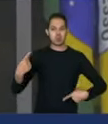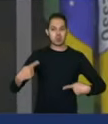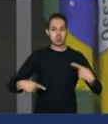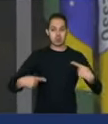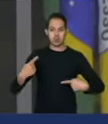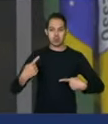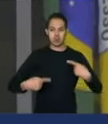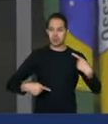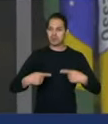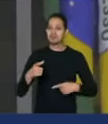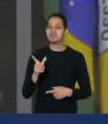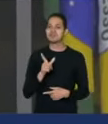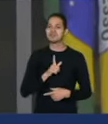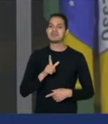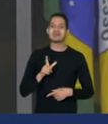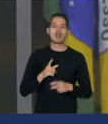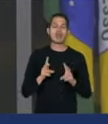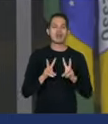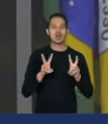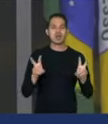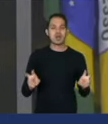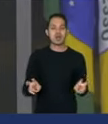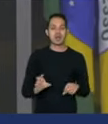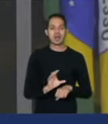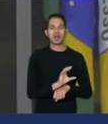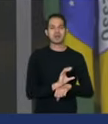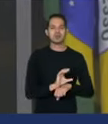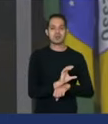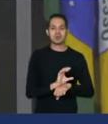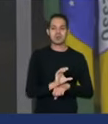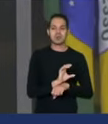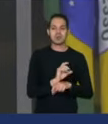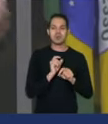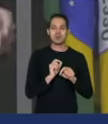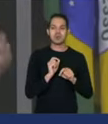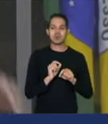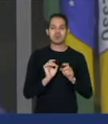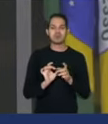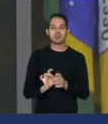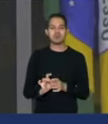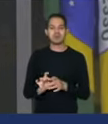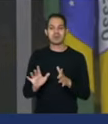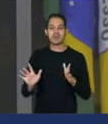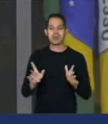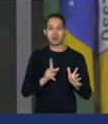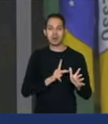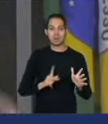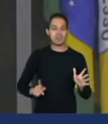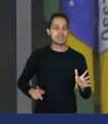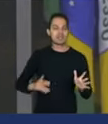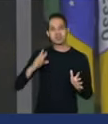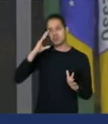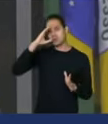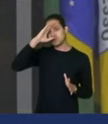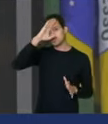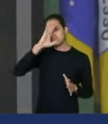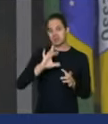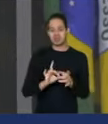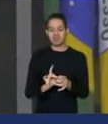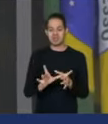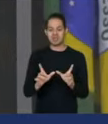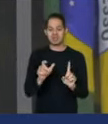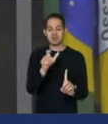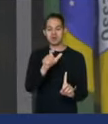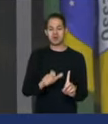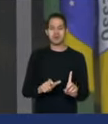debate sobre a constitucionalidade do indulto concedido pelo presidente Bolsonaro ao deputado Daniel